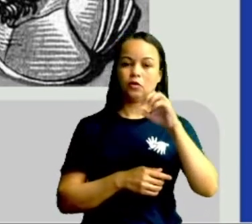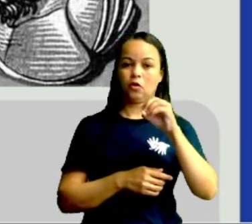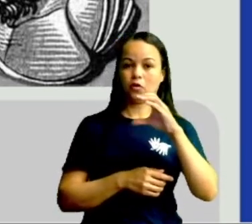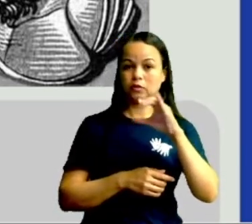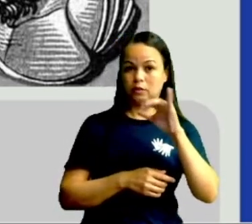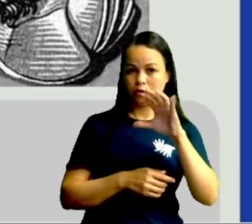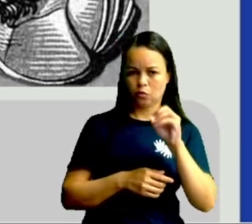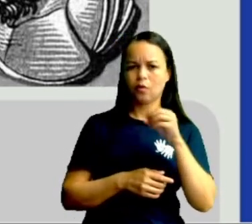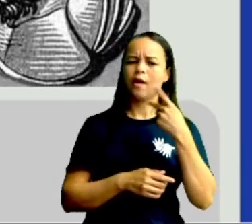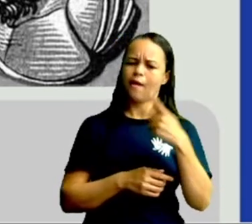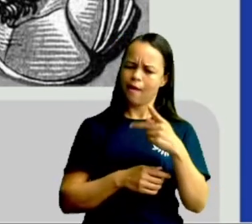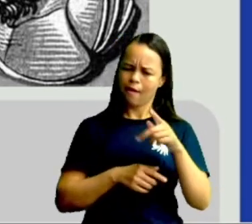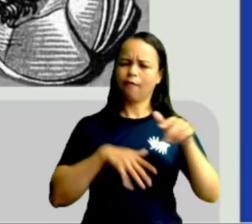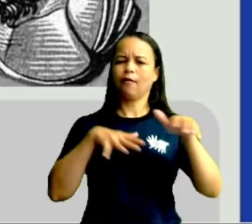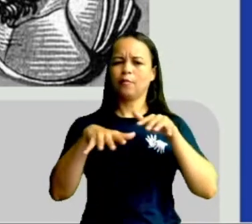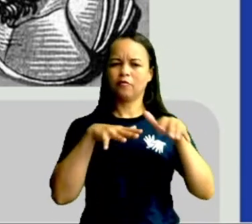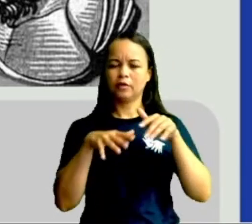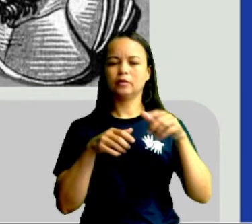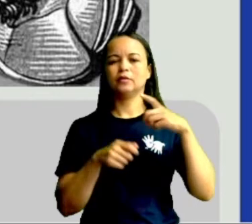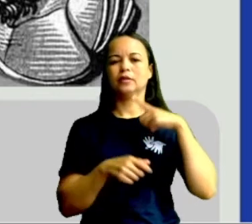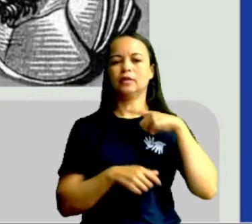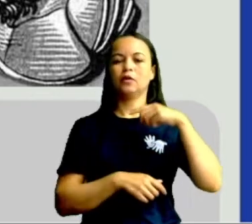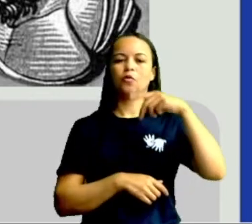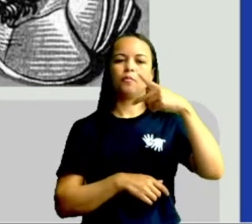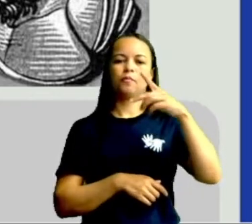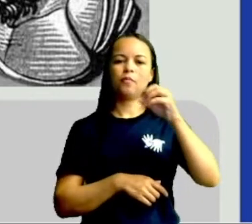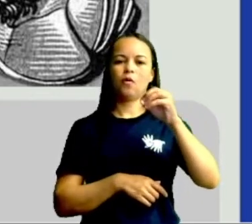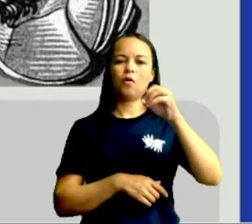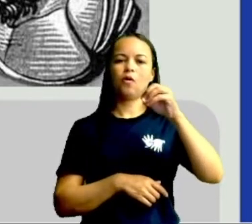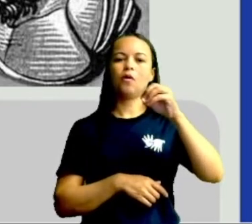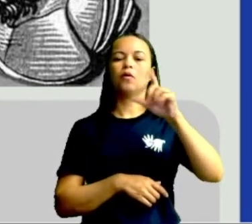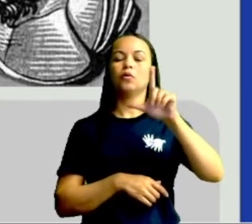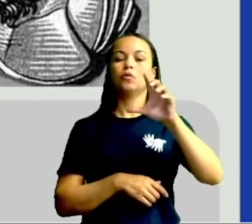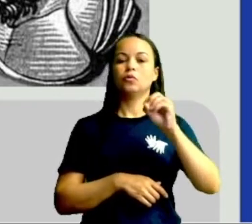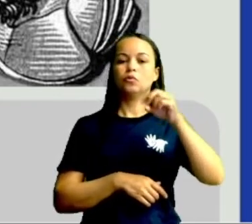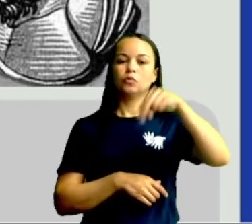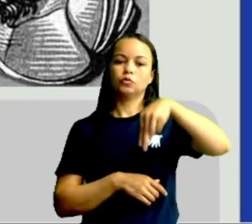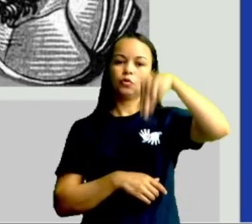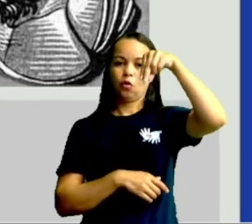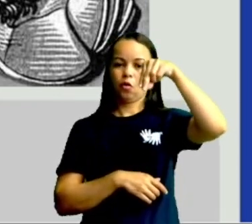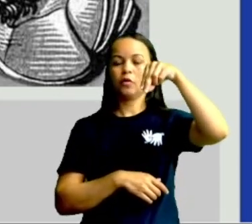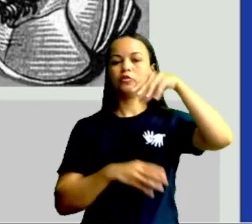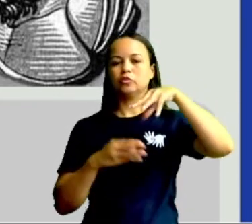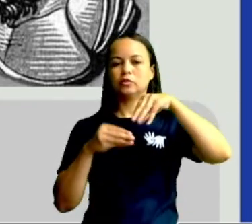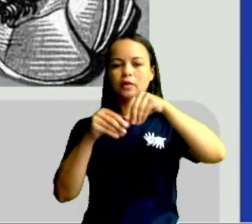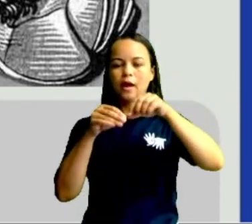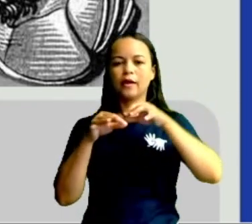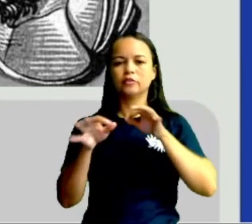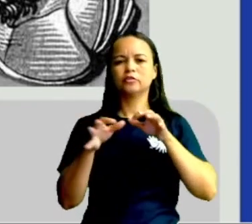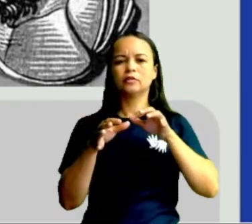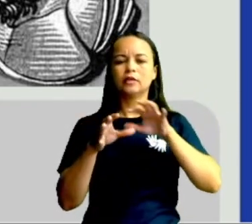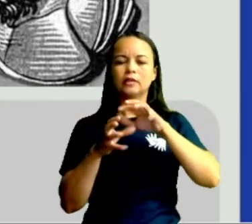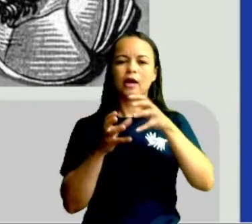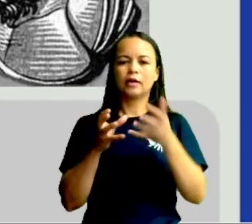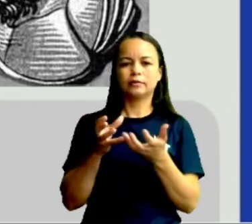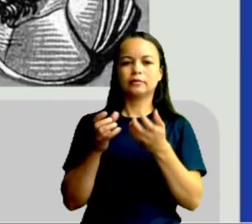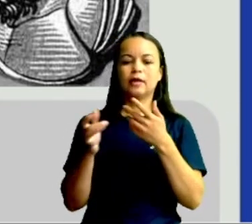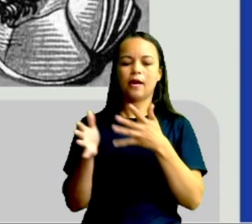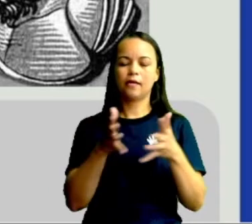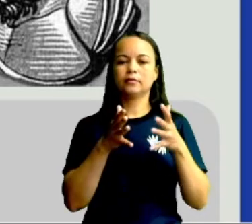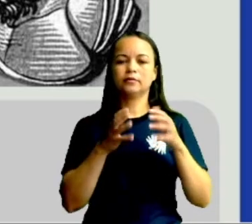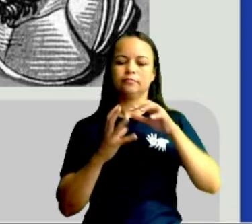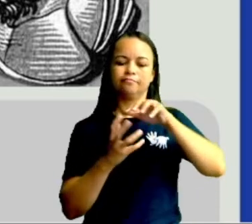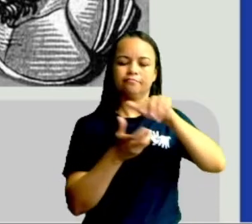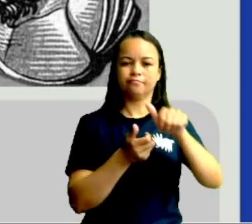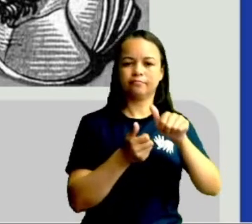é mais um movimento. É o movimento que o Polo Norte terrestre faz em relação ao ponto central da elipse da Terra,